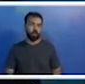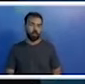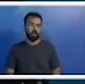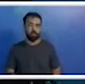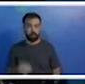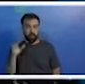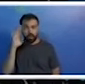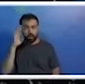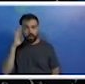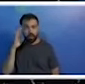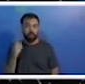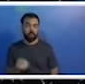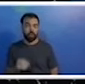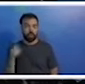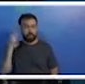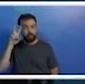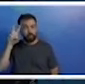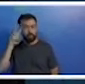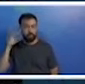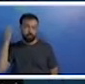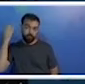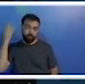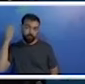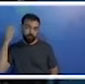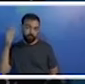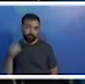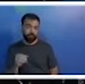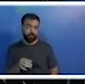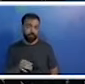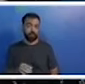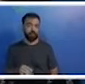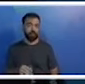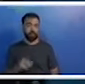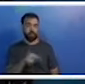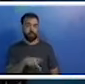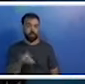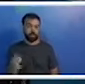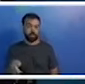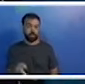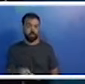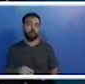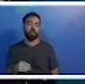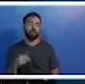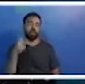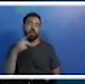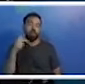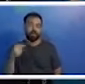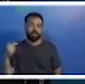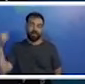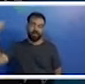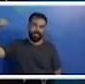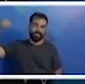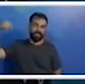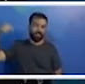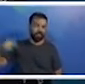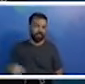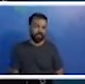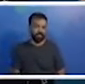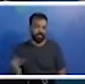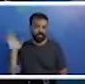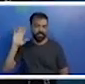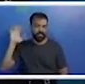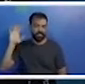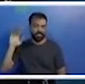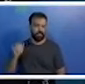vocês lembram que na aula a duas aulas atrás né nas aulas passadas a professora Gislene nos falou sobre o Rafael Ele está aqui hoje também